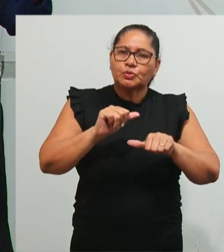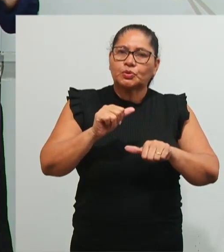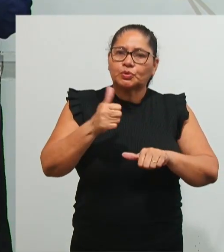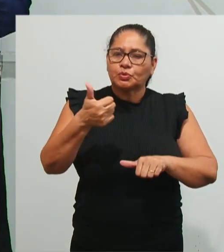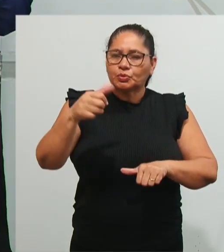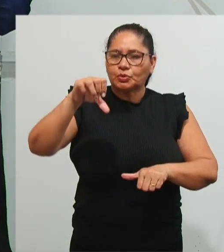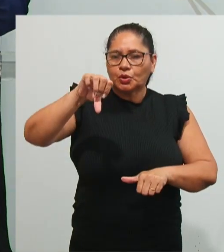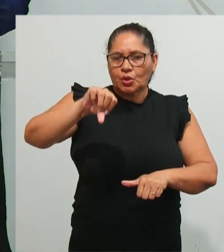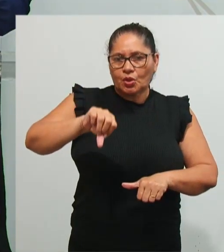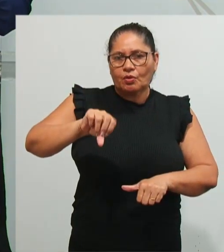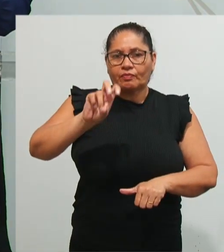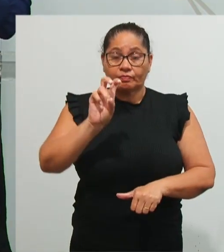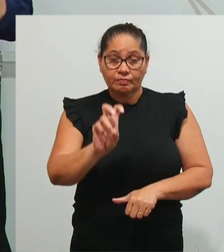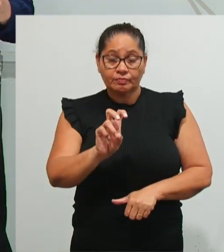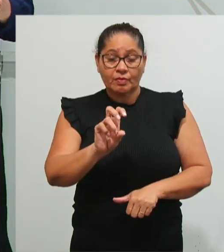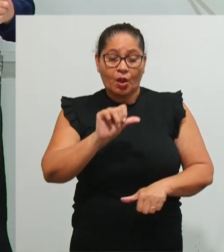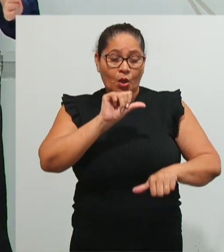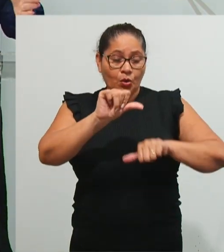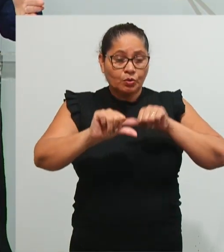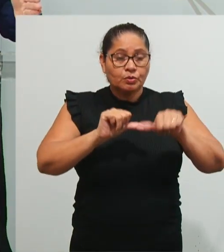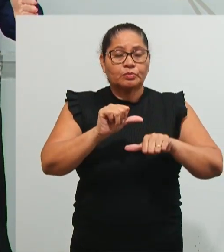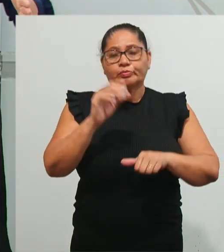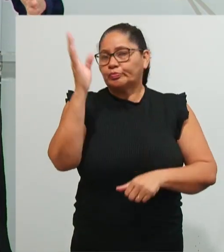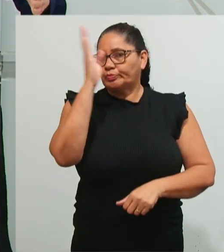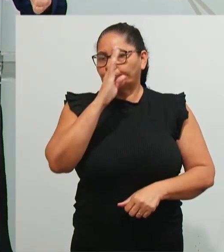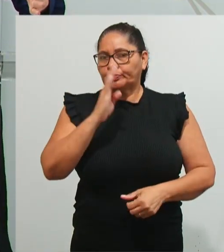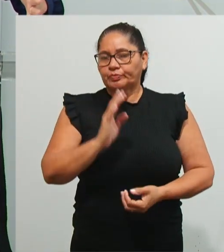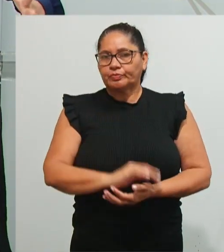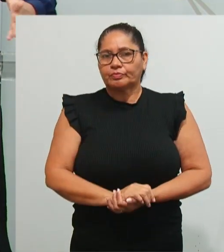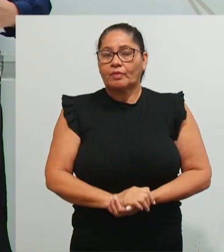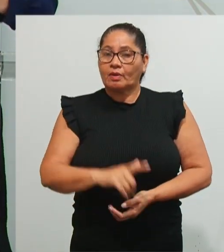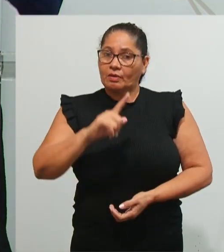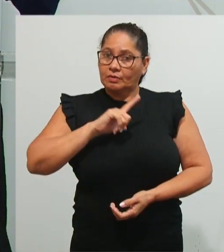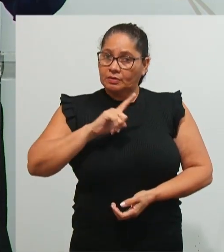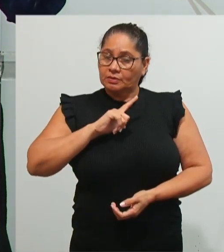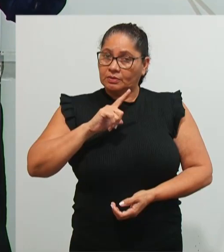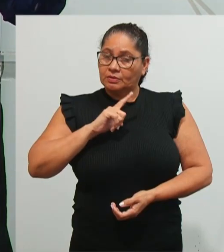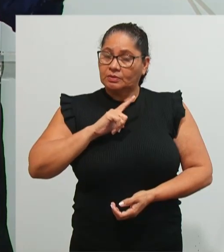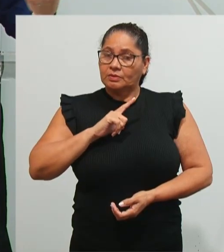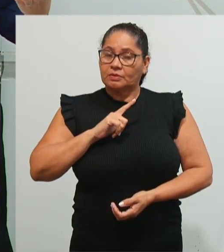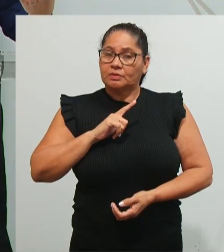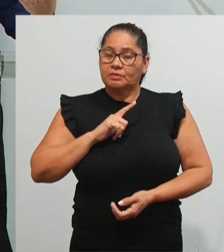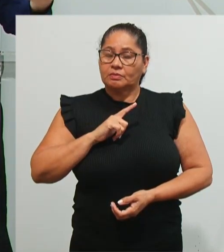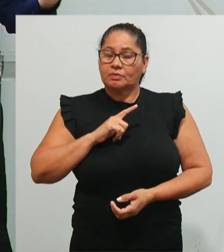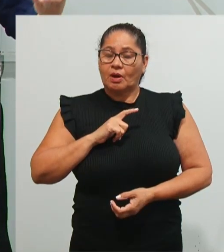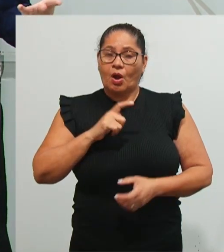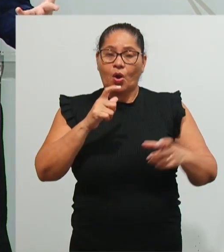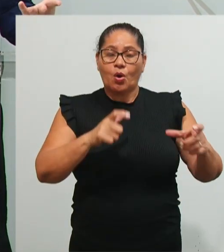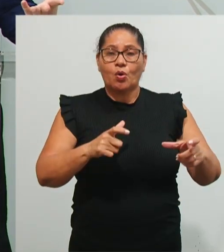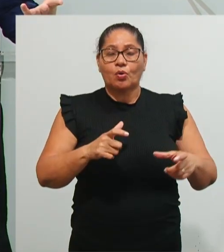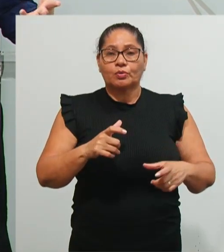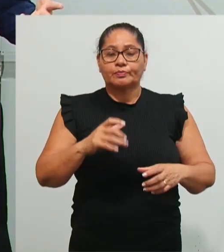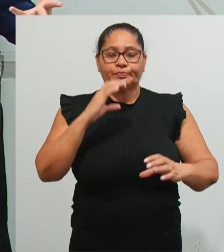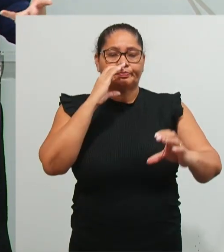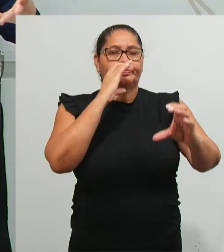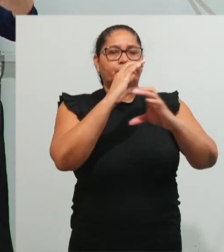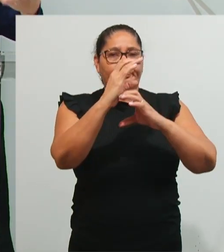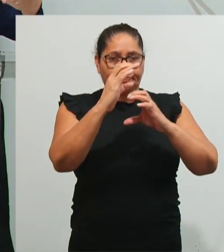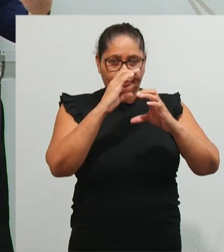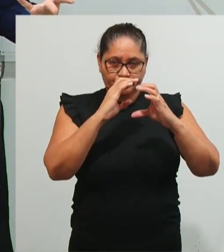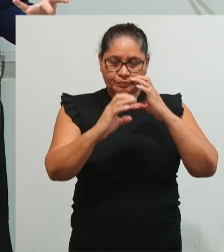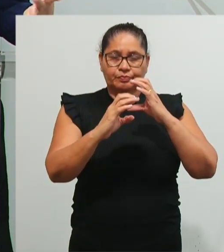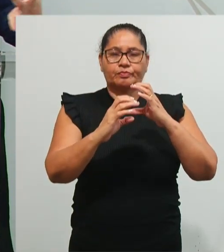95, isso é uma das realidades que vai mudar para o brasileiro. A gente vai ter então uma agência de regulação da comunicação, e isso